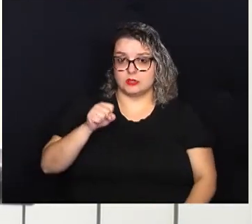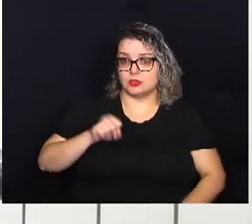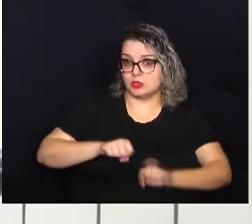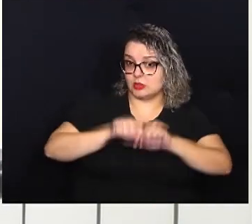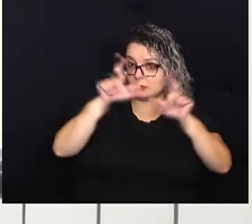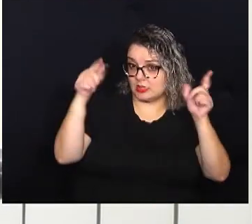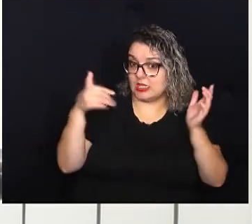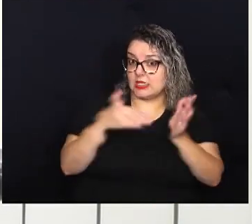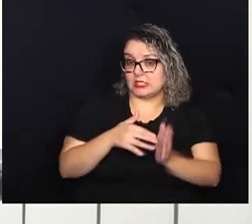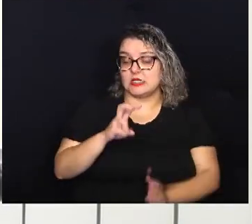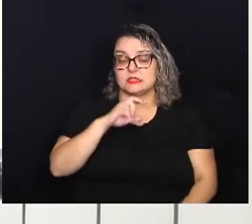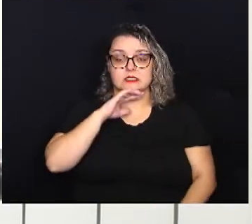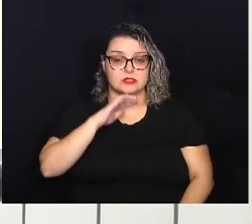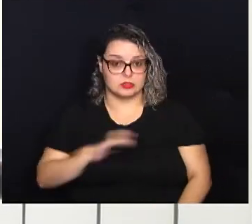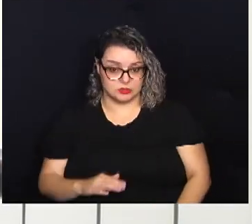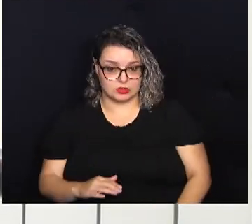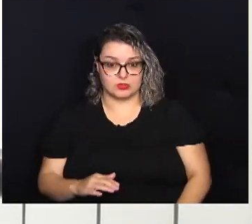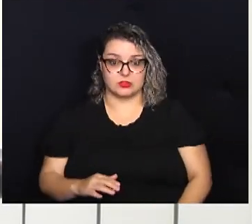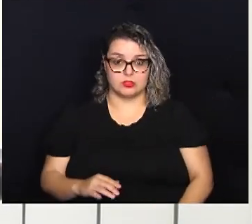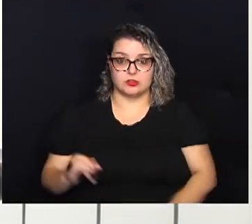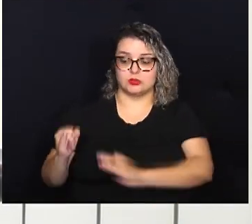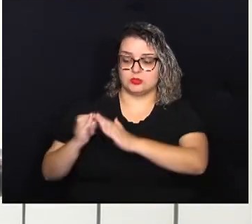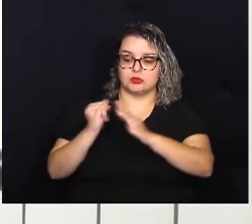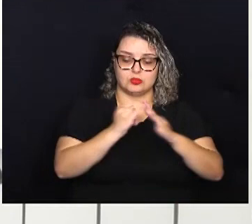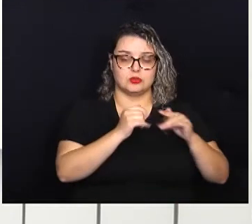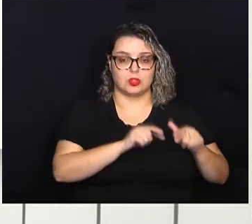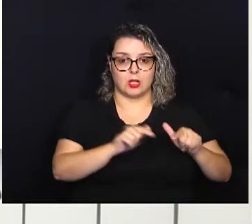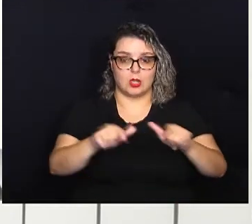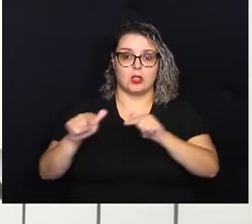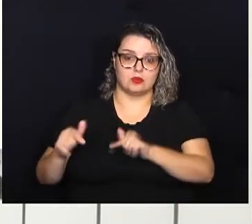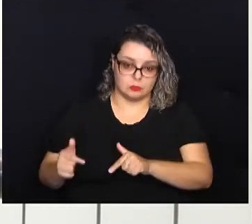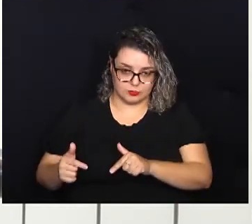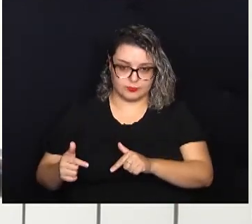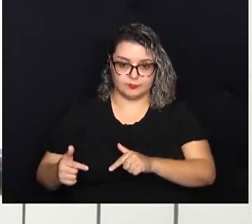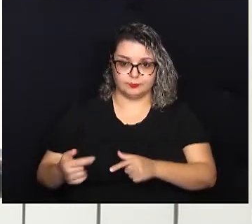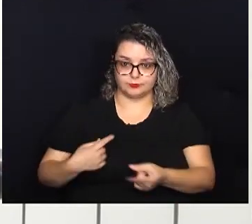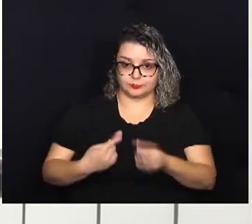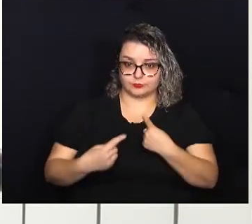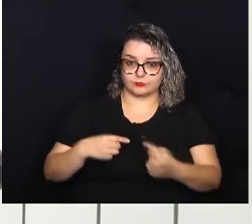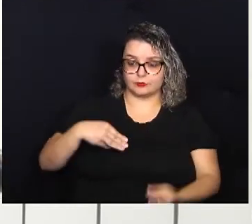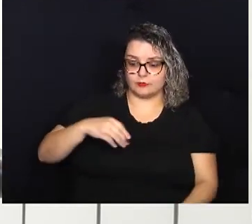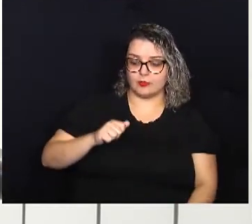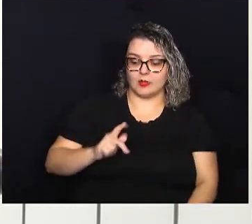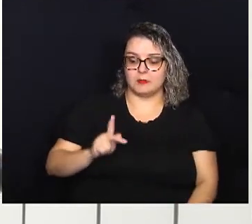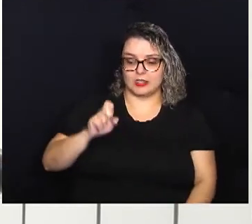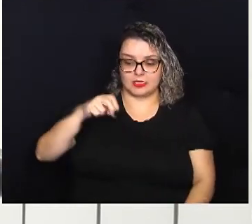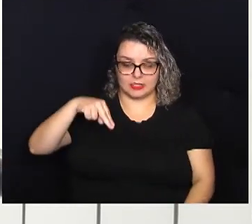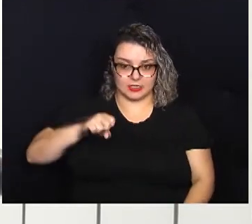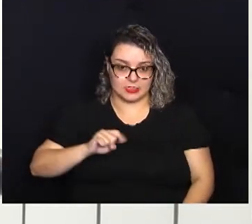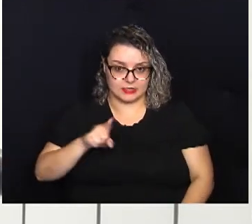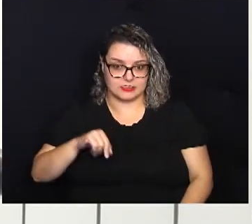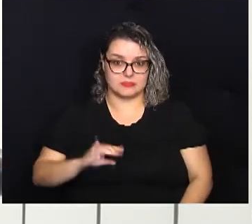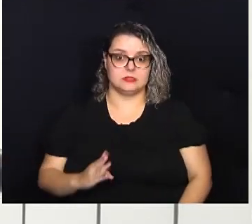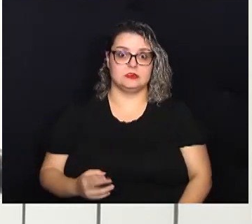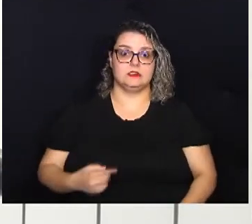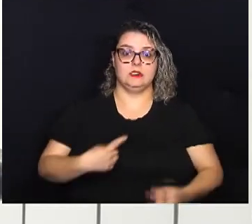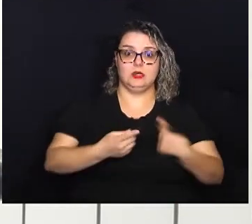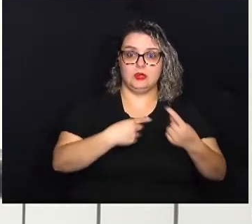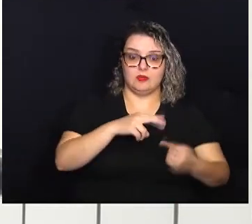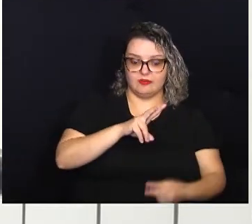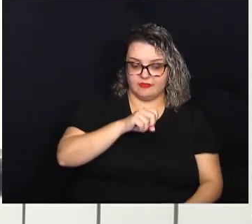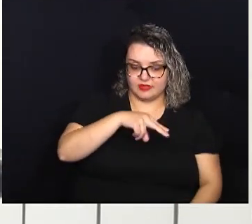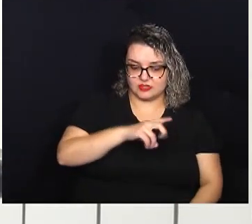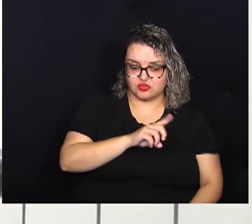até às 5 horas da tarde dos imóveis localizados entre a Avenida Mackenzie Avenida Oswaldo Von Zuben